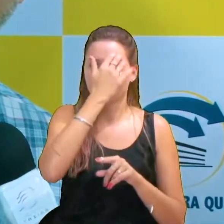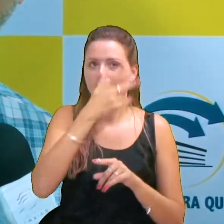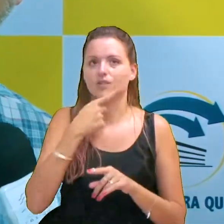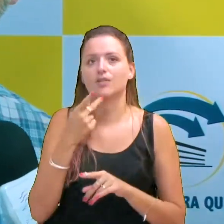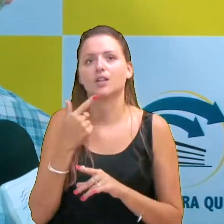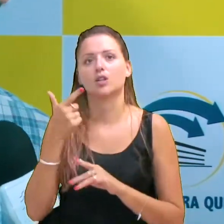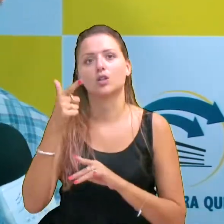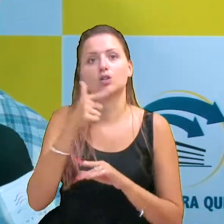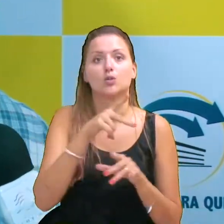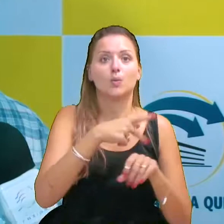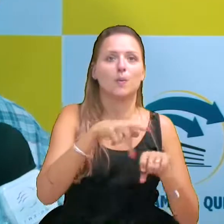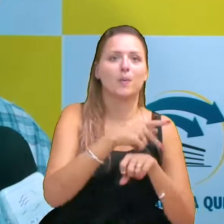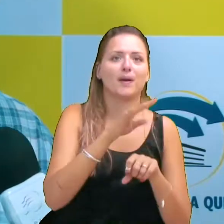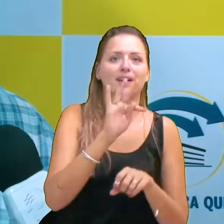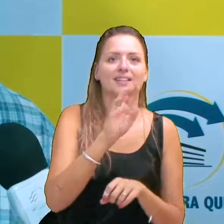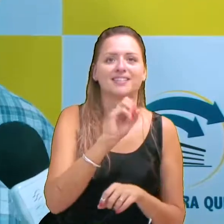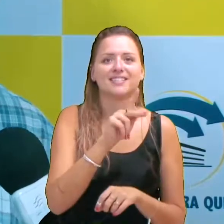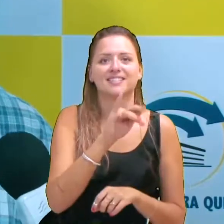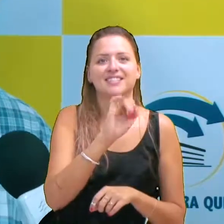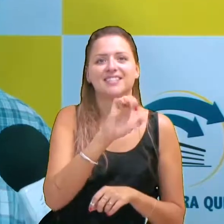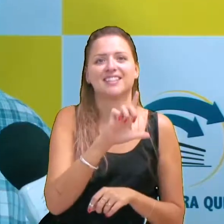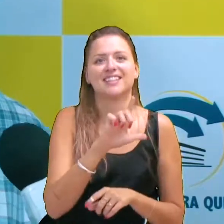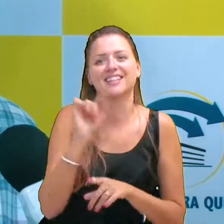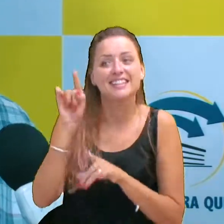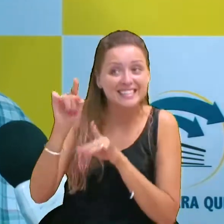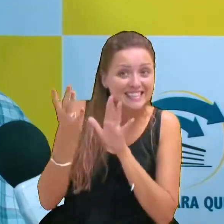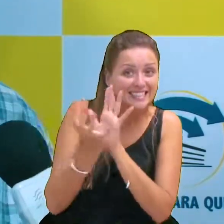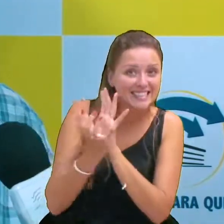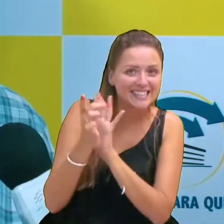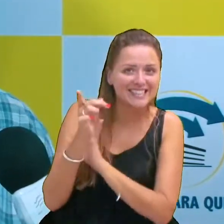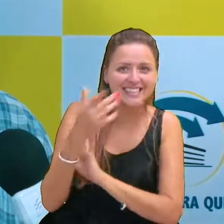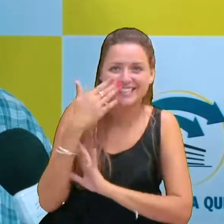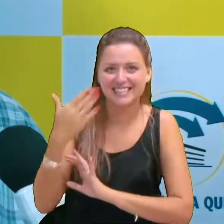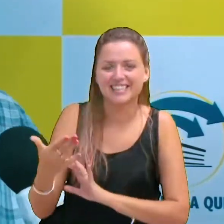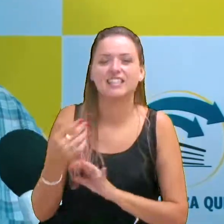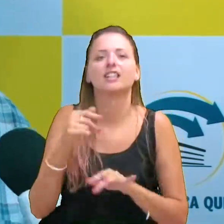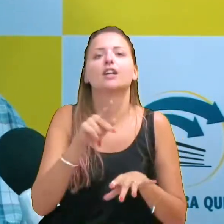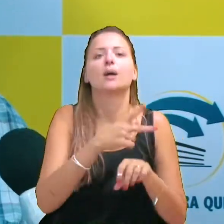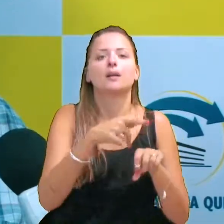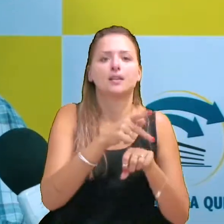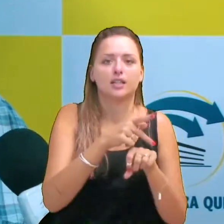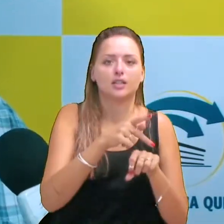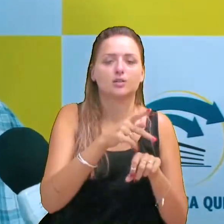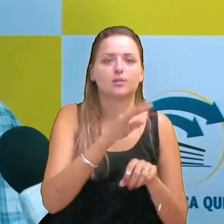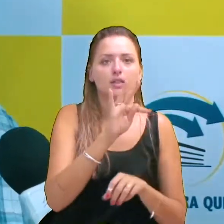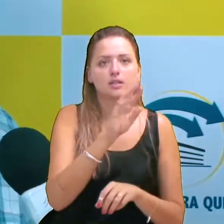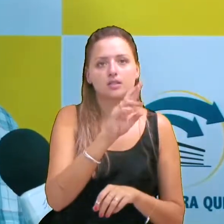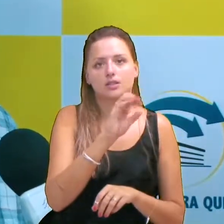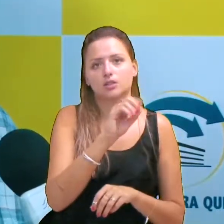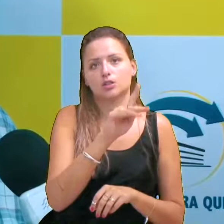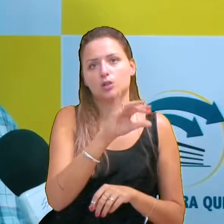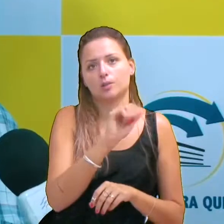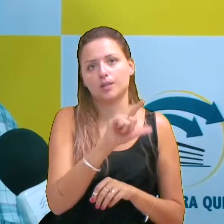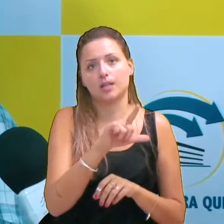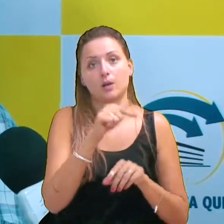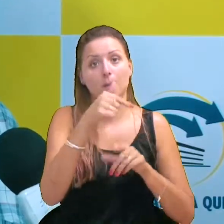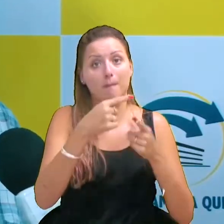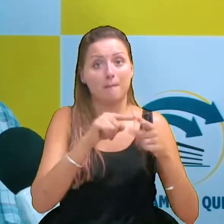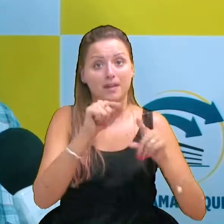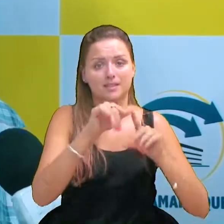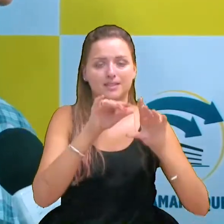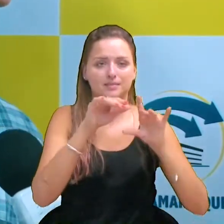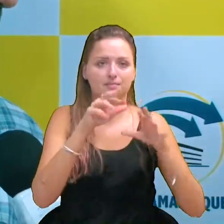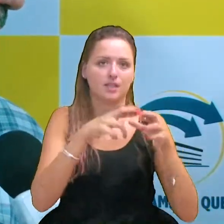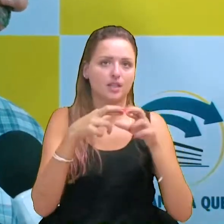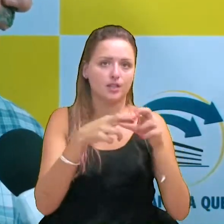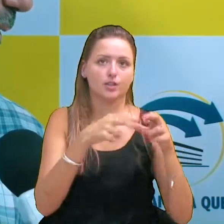país tropical, e o colega de lá está aqui, né? E realmente o Brasil é um país tropical, mas para a nossa região, durante o